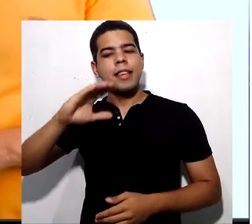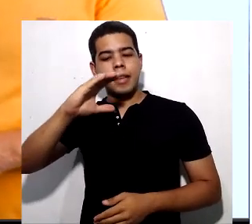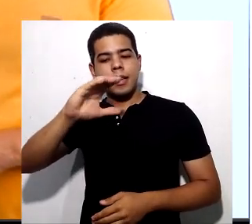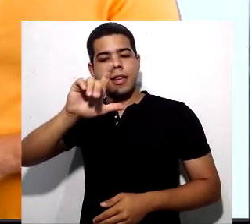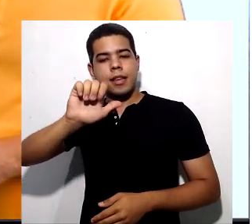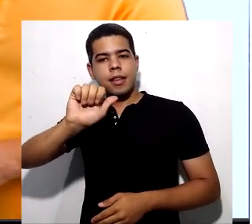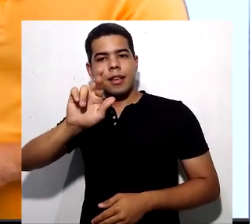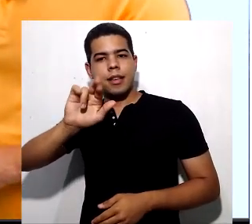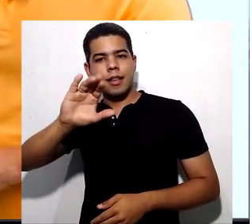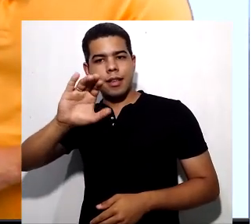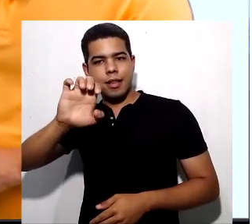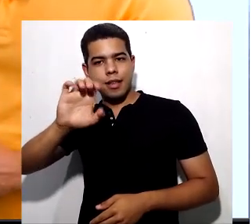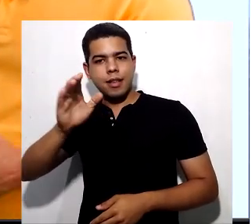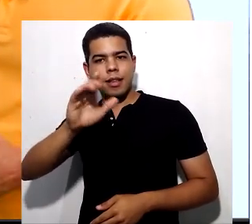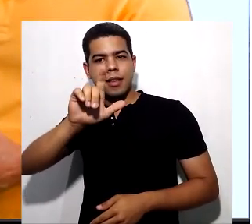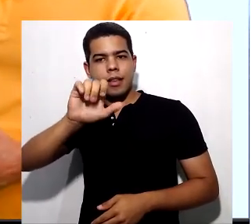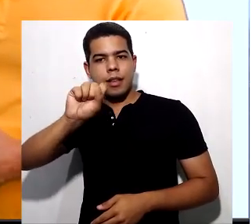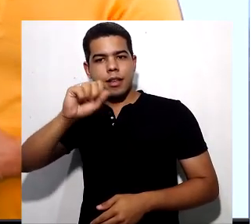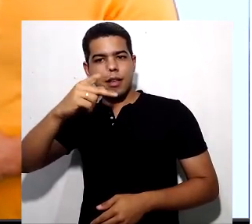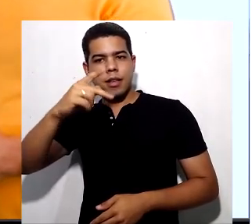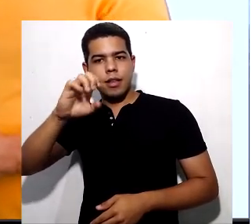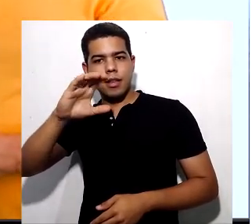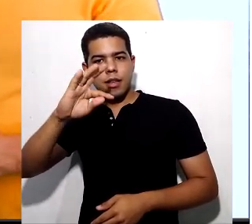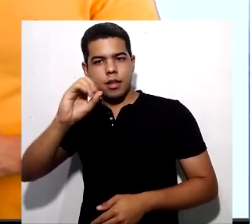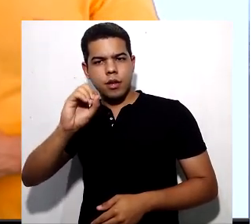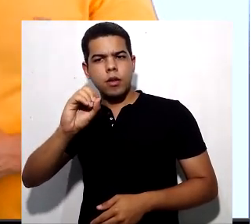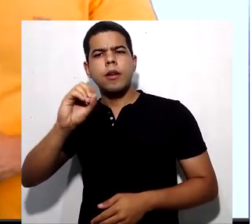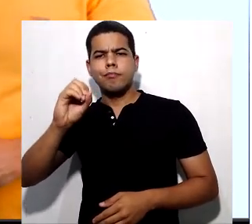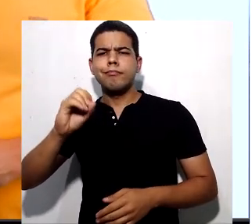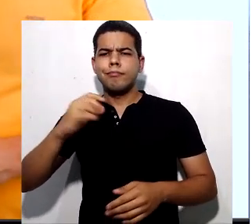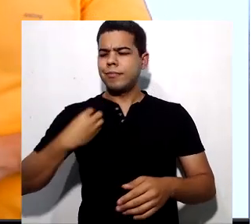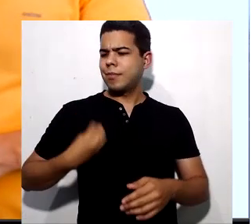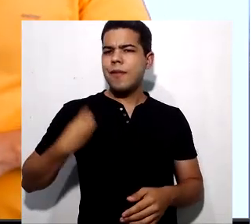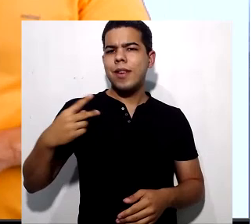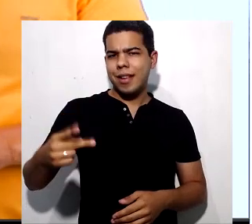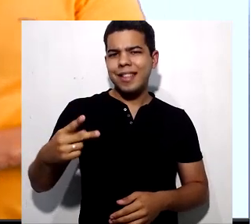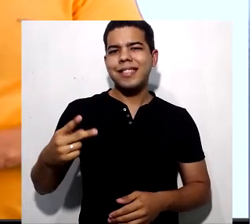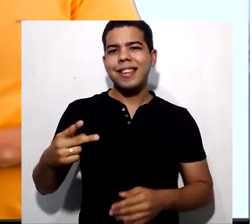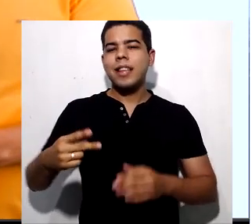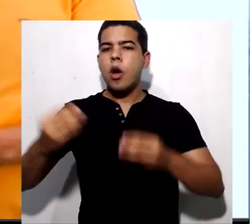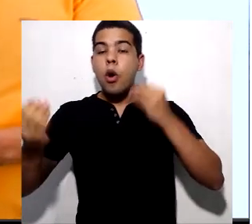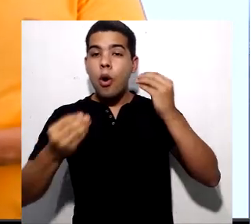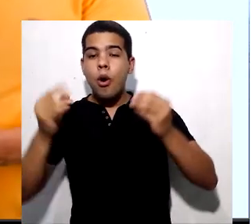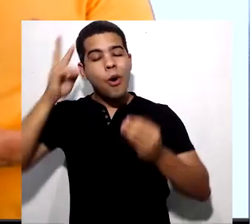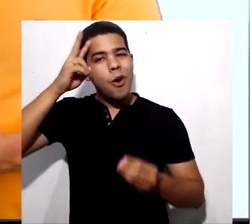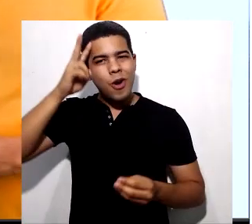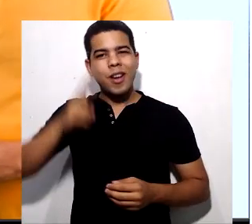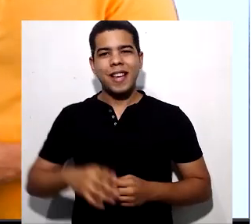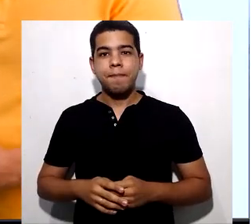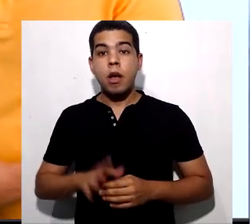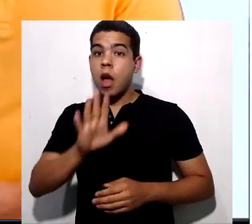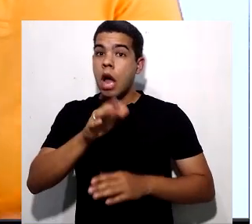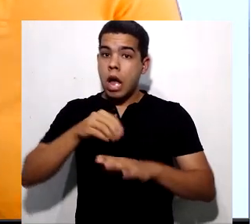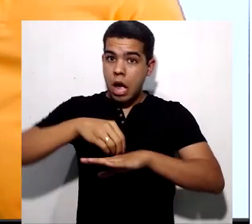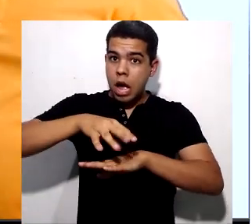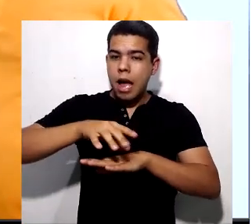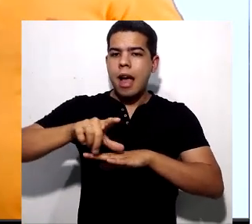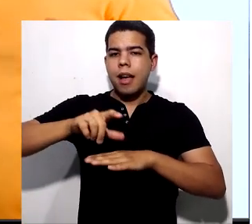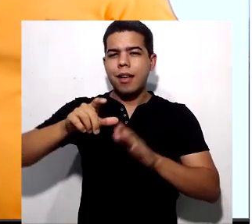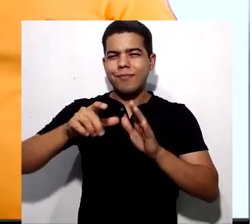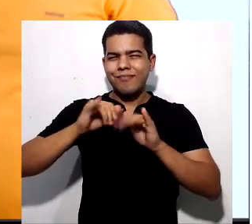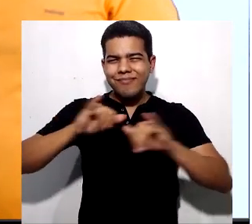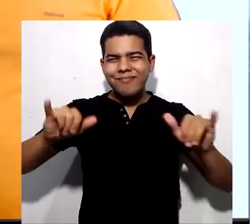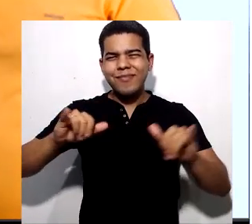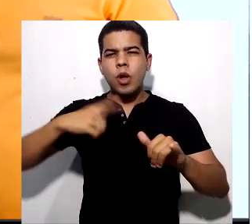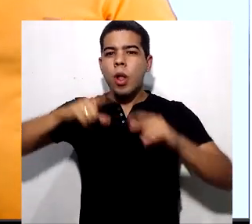a vida, a obra e características dessa grande autora, estamos aqui informando, avisando desde já, que estamos usando máscaras